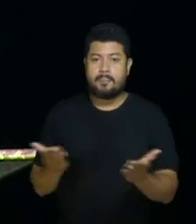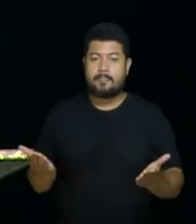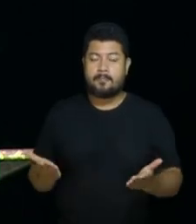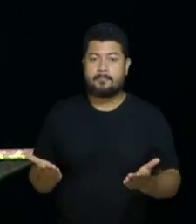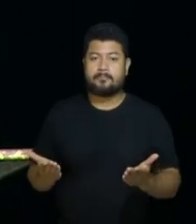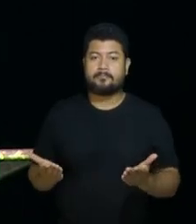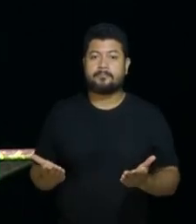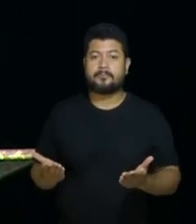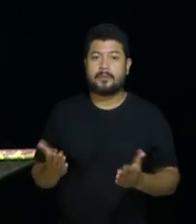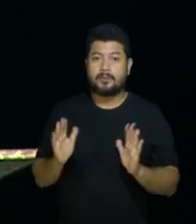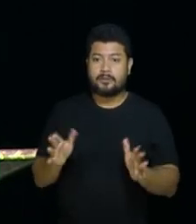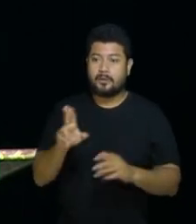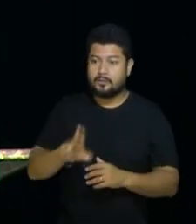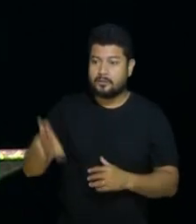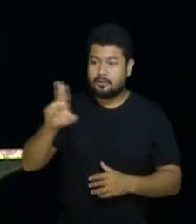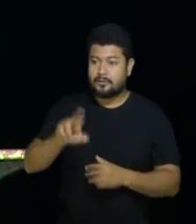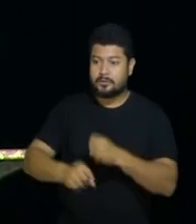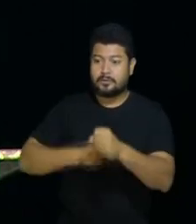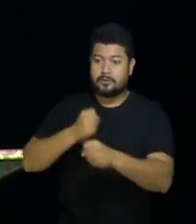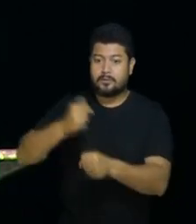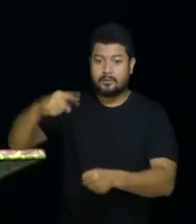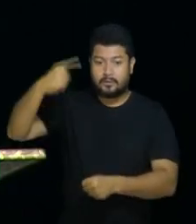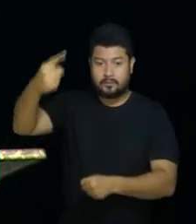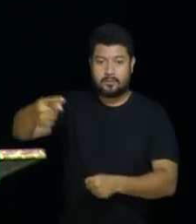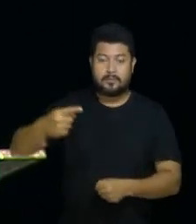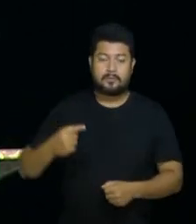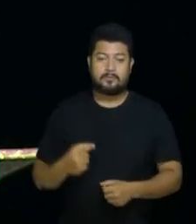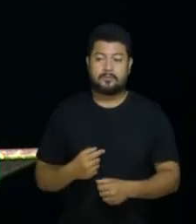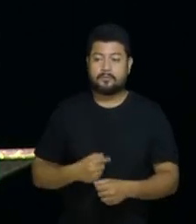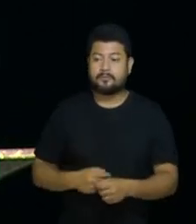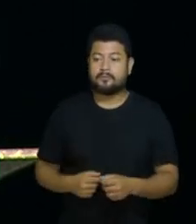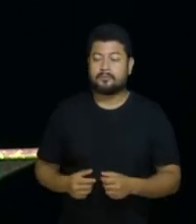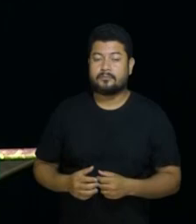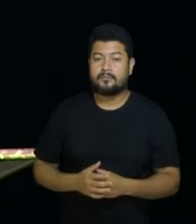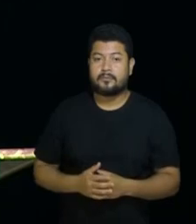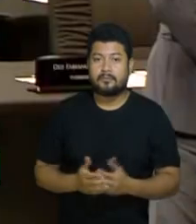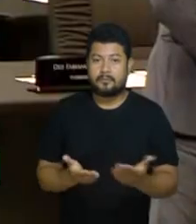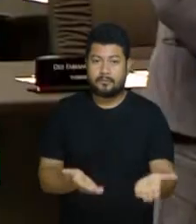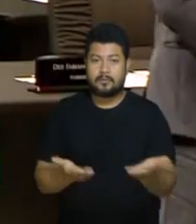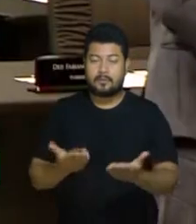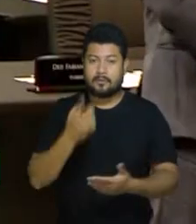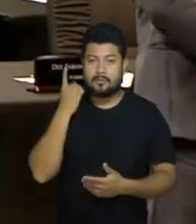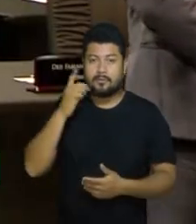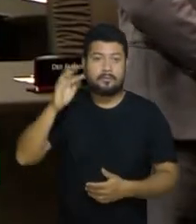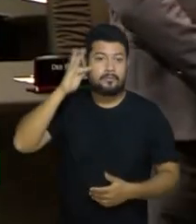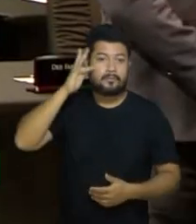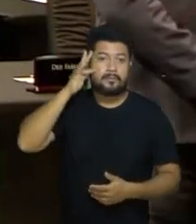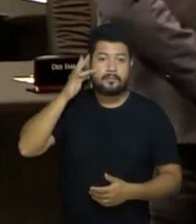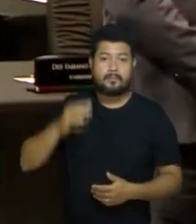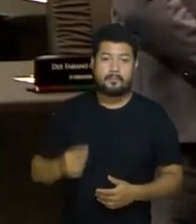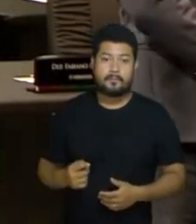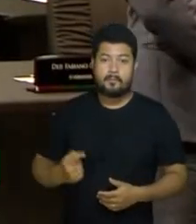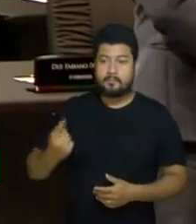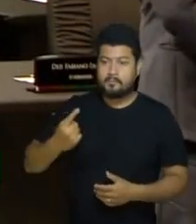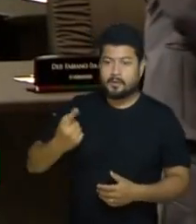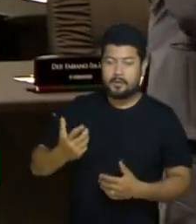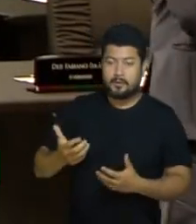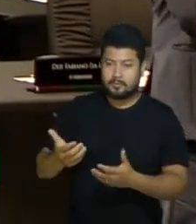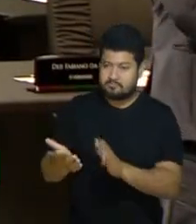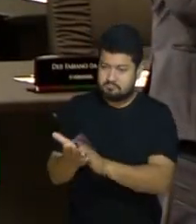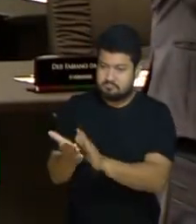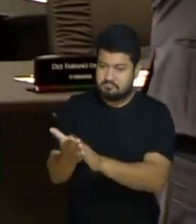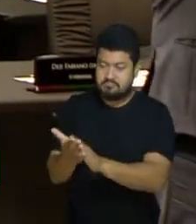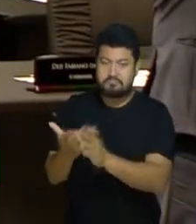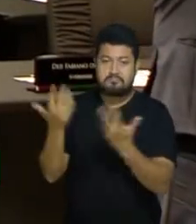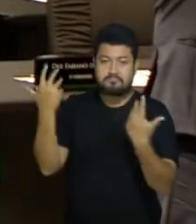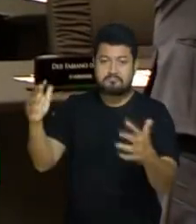ano. Com a palavra, deputado Fernando. Deputado Camilo, primeiro eu quero parabenizá-lo por essa importante